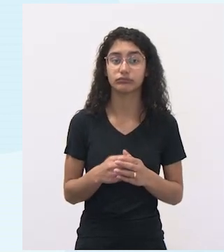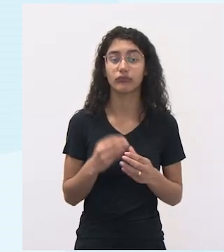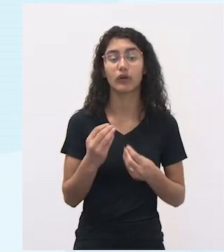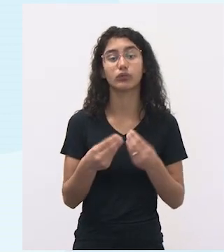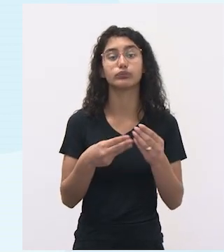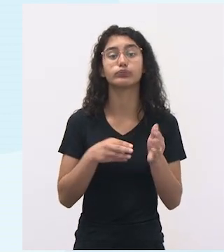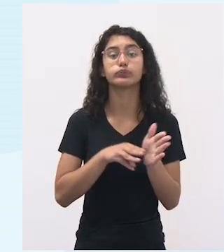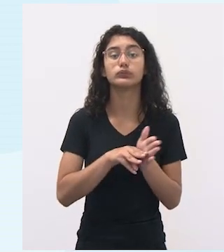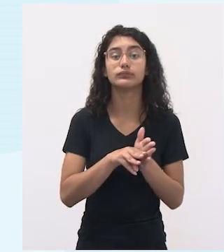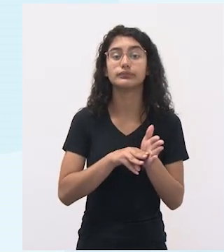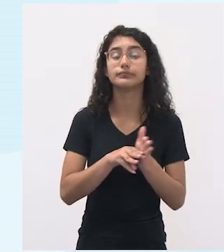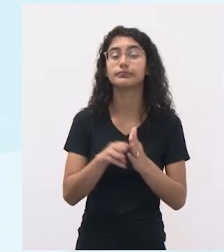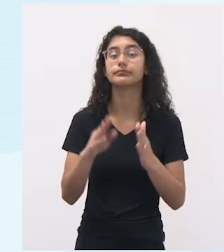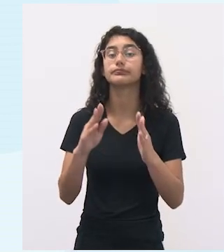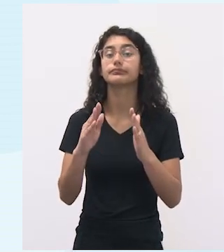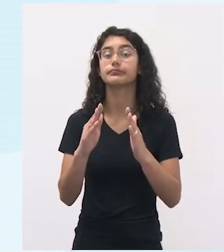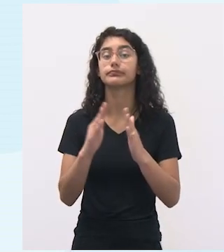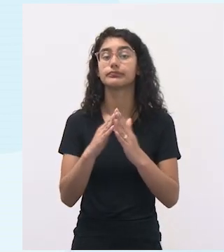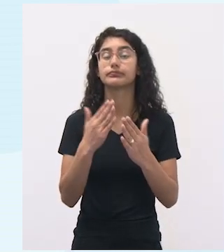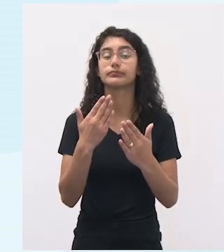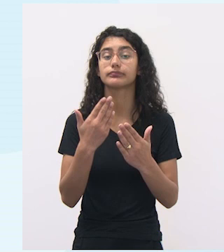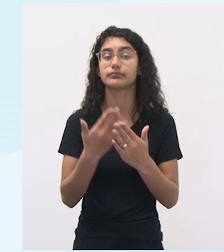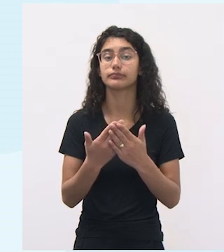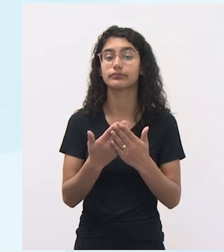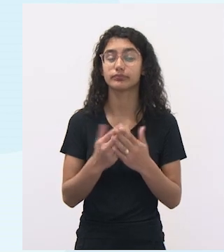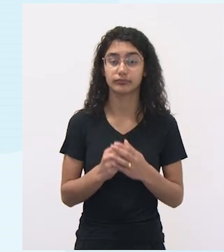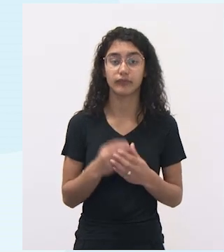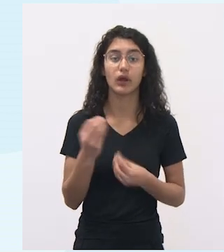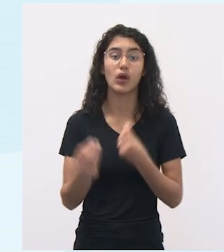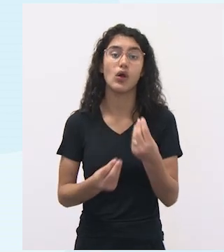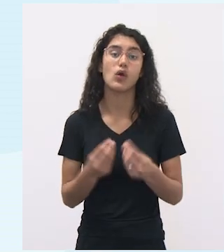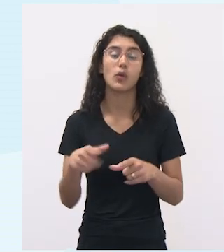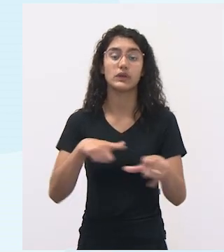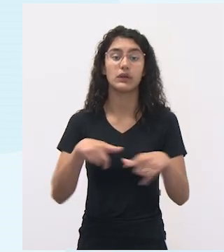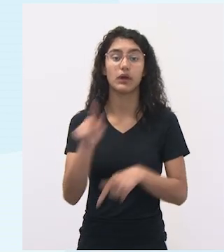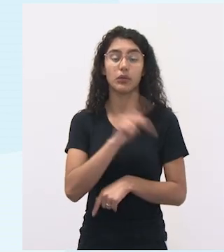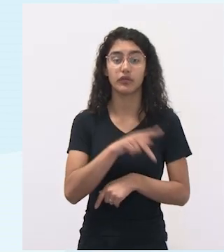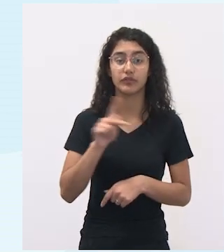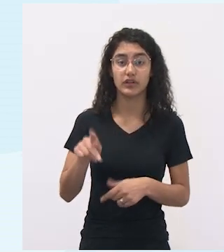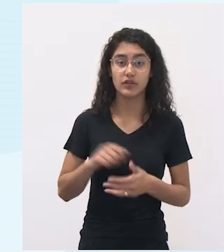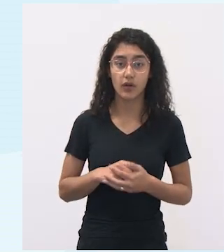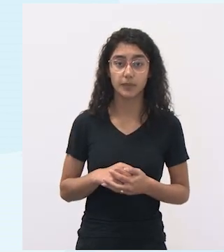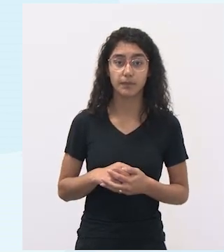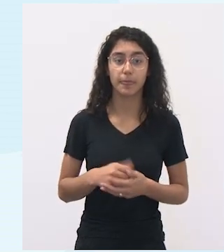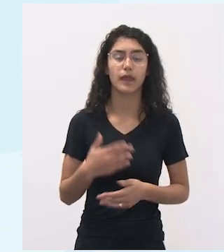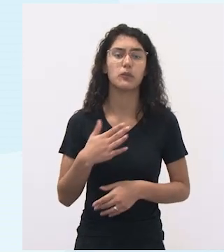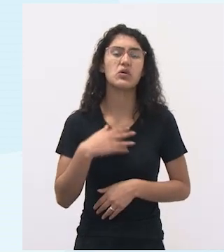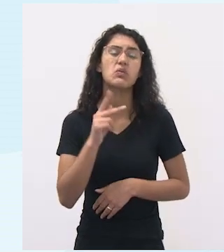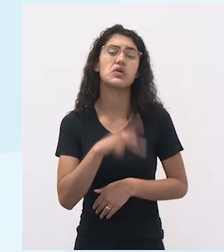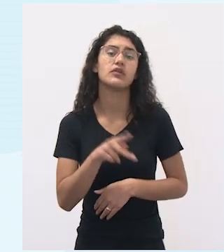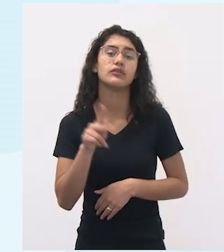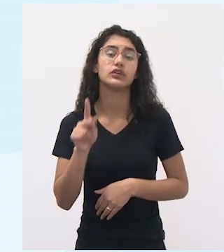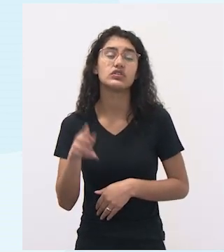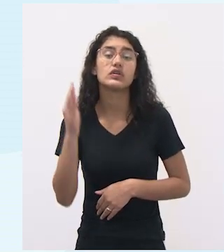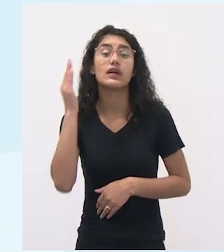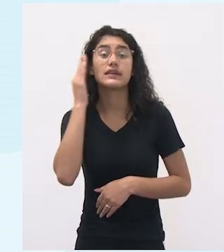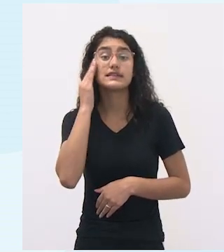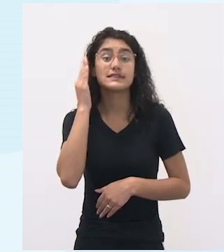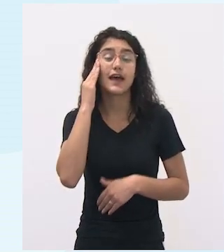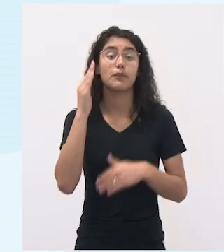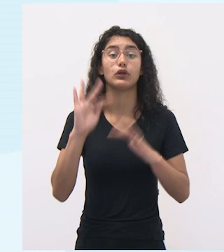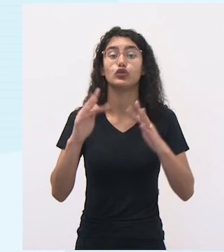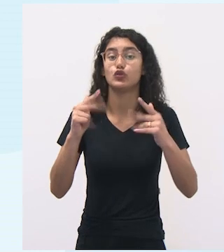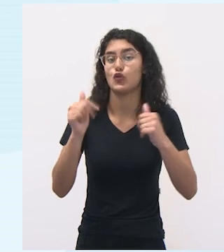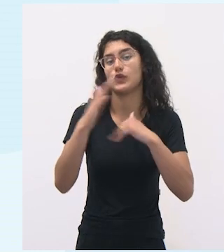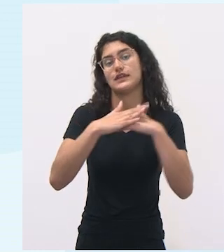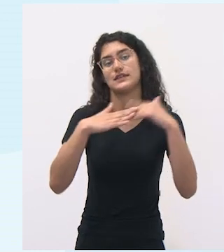mão no ensino remoto? O professor, como que trabalha com o professor? Será que o meu professor, ele sabe de todas as